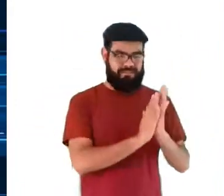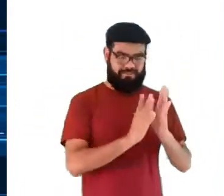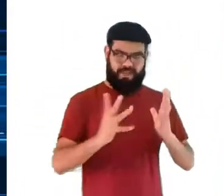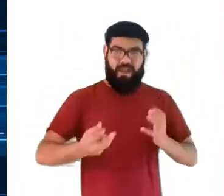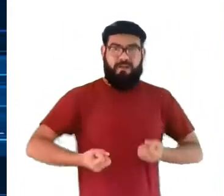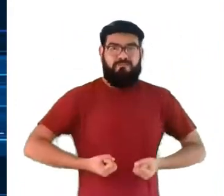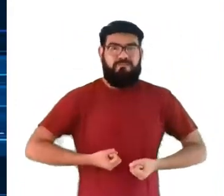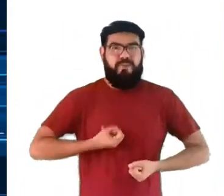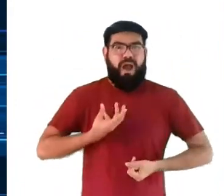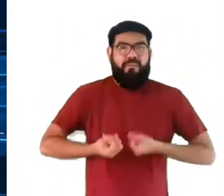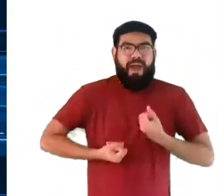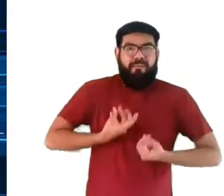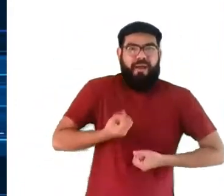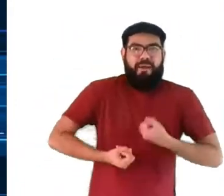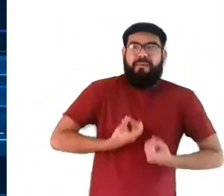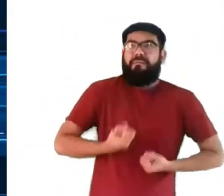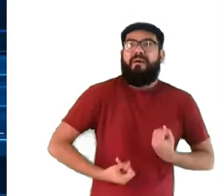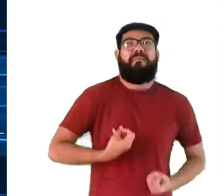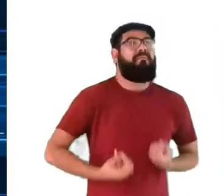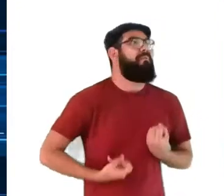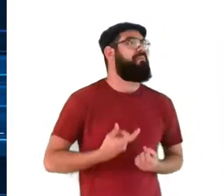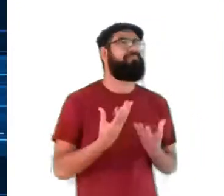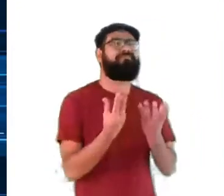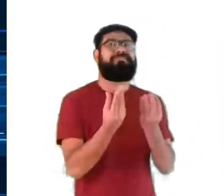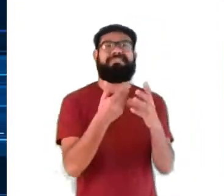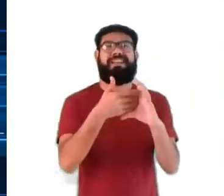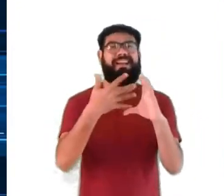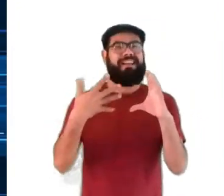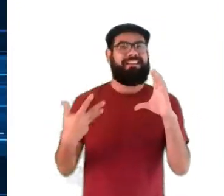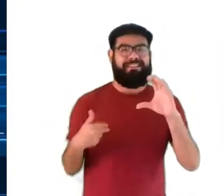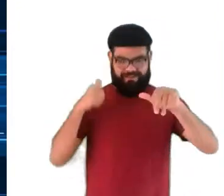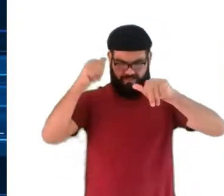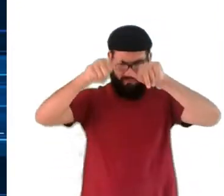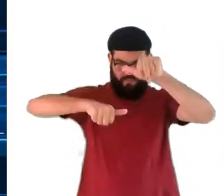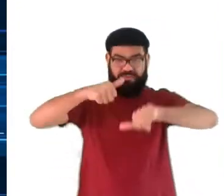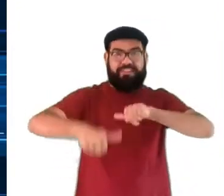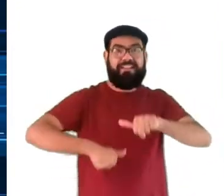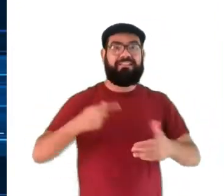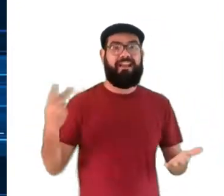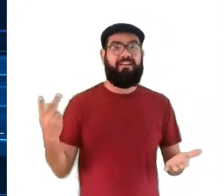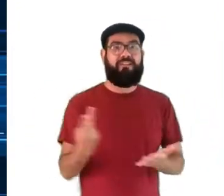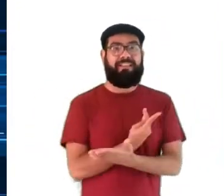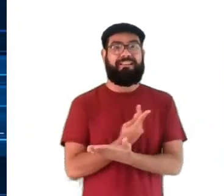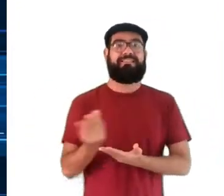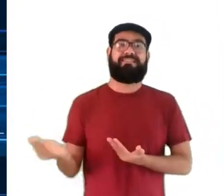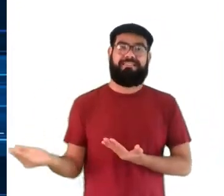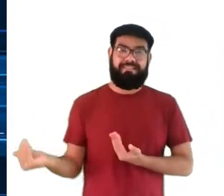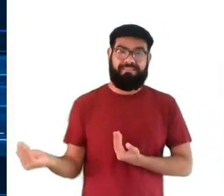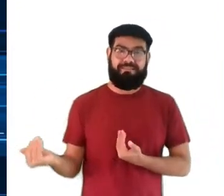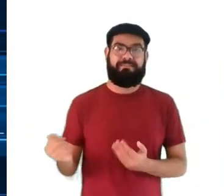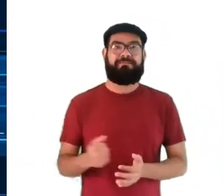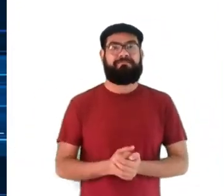de tantas características, de tantas mudanças que acontecem nessa fase. Muito bem,